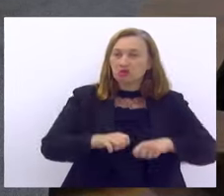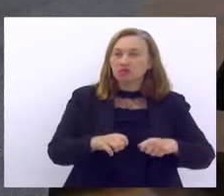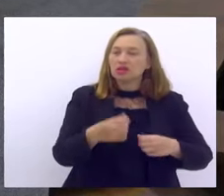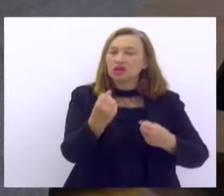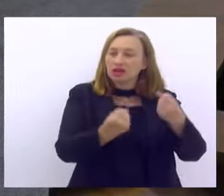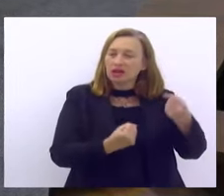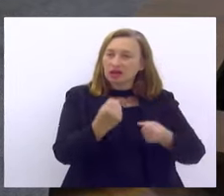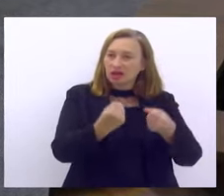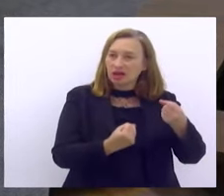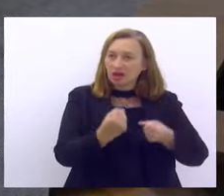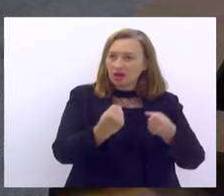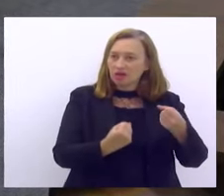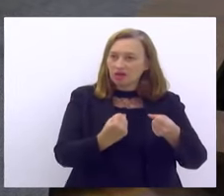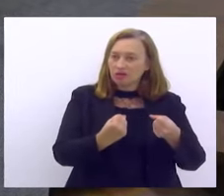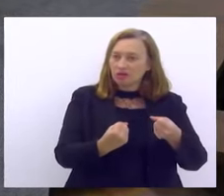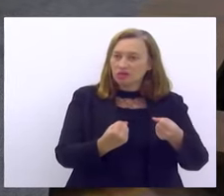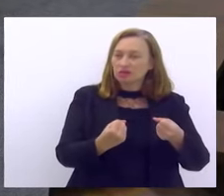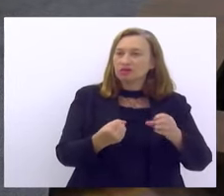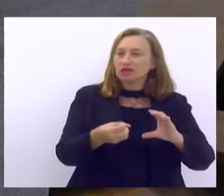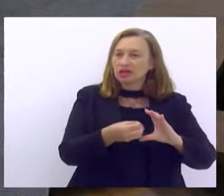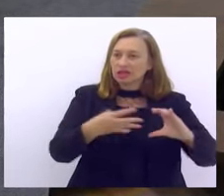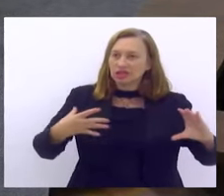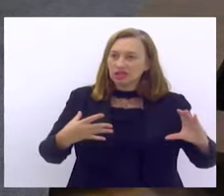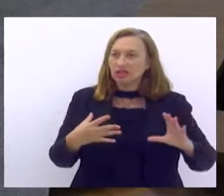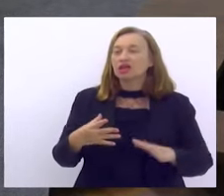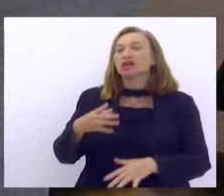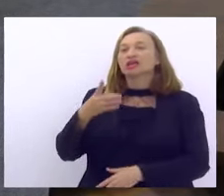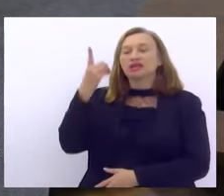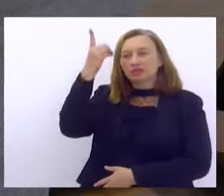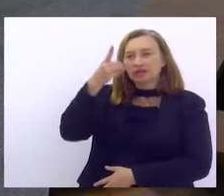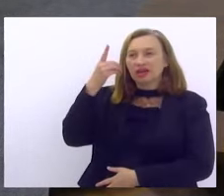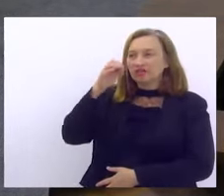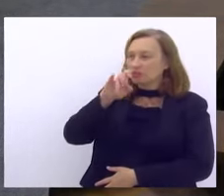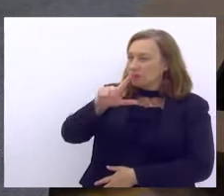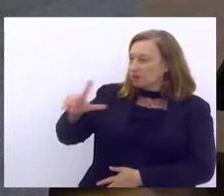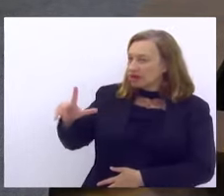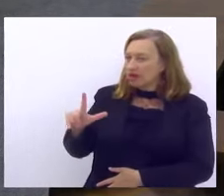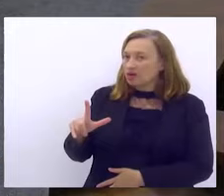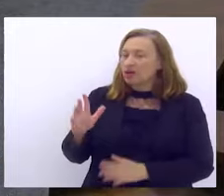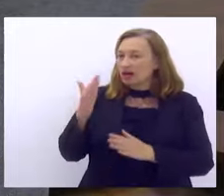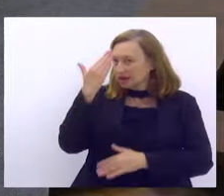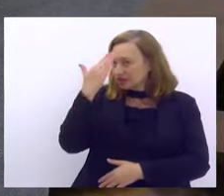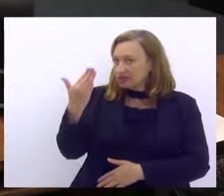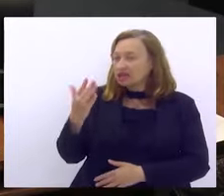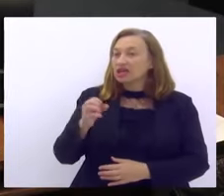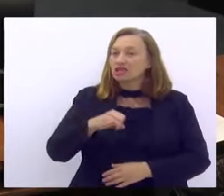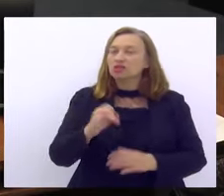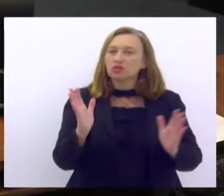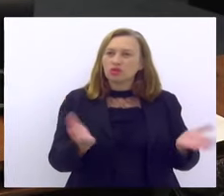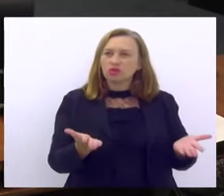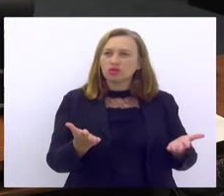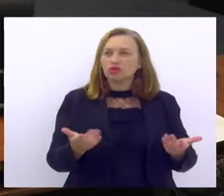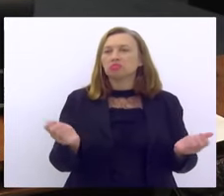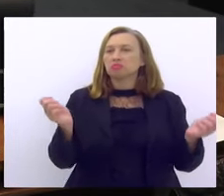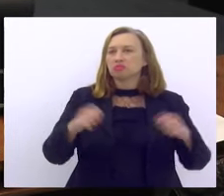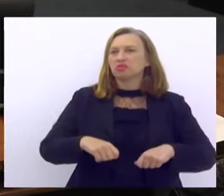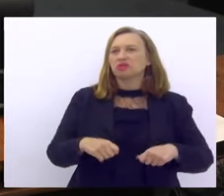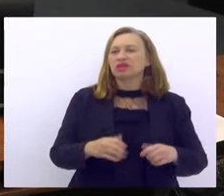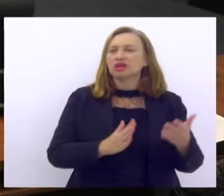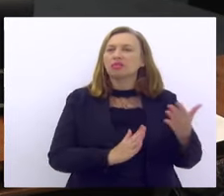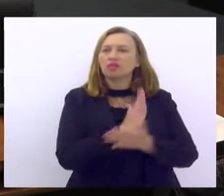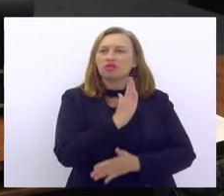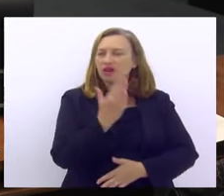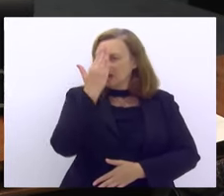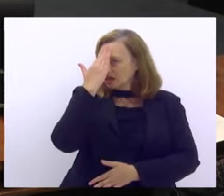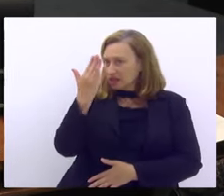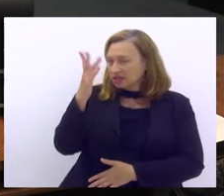classificados. Deputado Felipe Pobel, que eu quero aqui te agradecer muito, porque se hoje tem a possibilidade de aprovar esse projeto nessa sessão, também